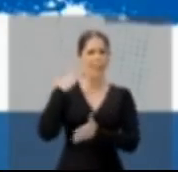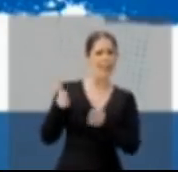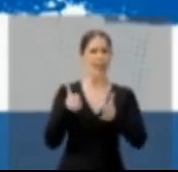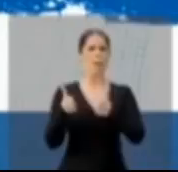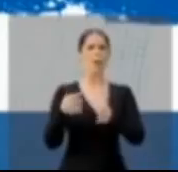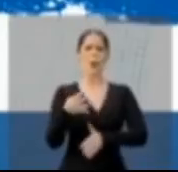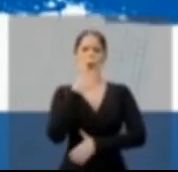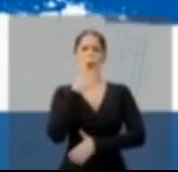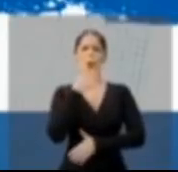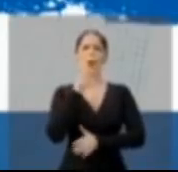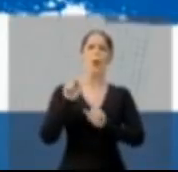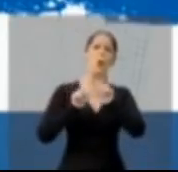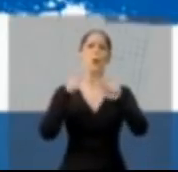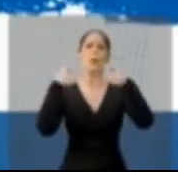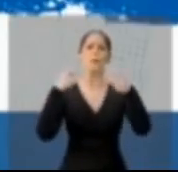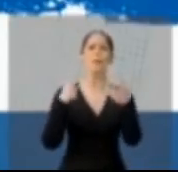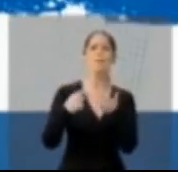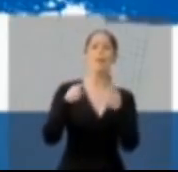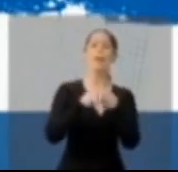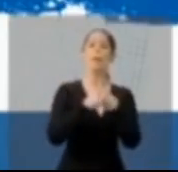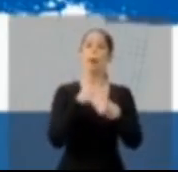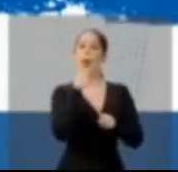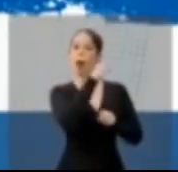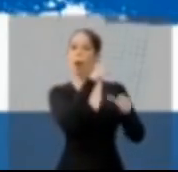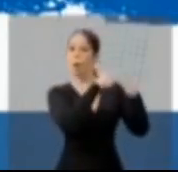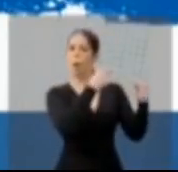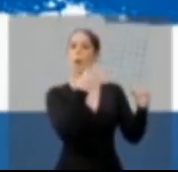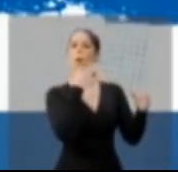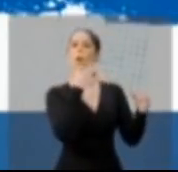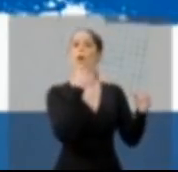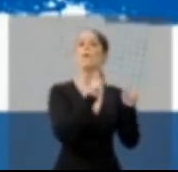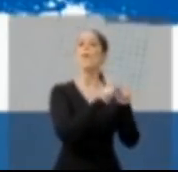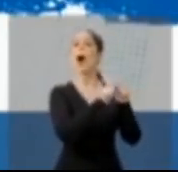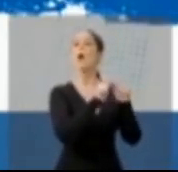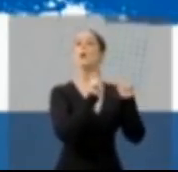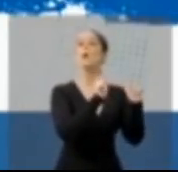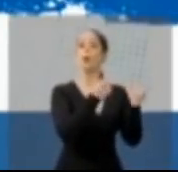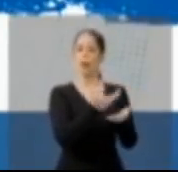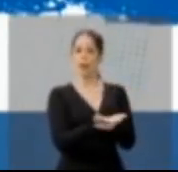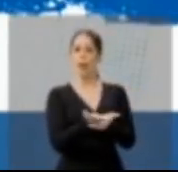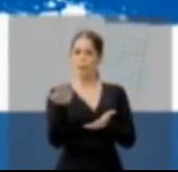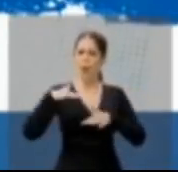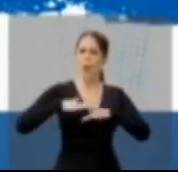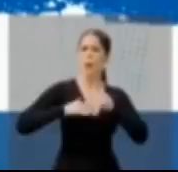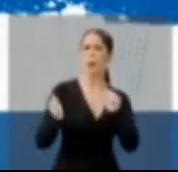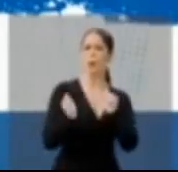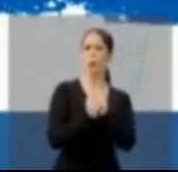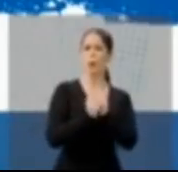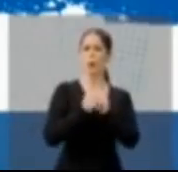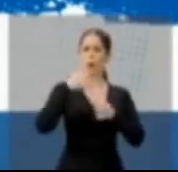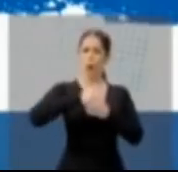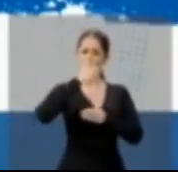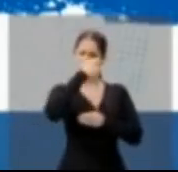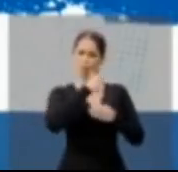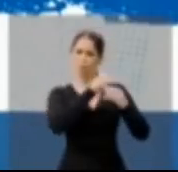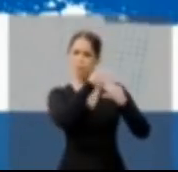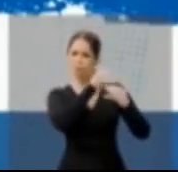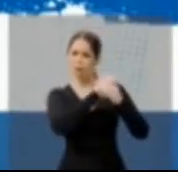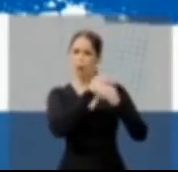caminhos, conheço nossas necessidades e o que precisa ser feito em Brasília. Vamos fazer acontecer juntos? Votem Engenheiro